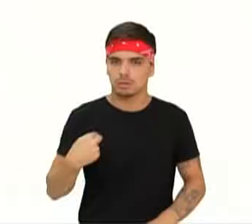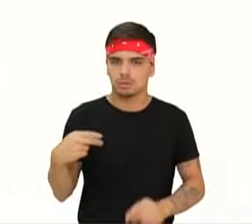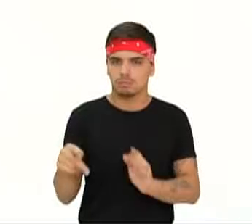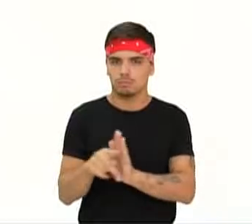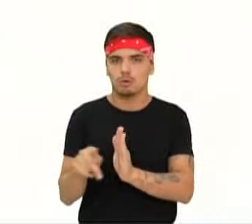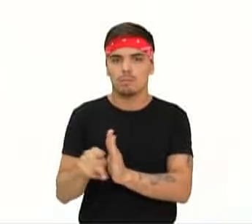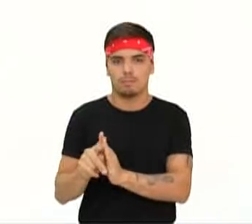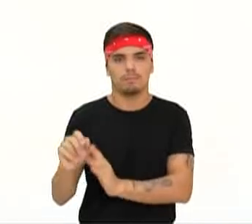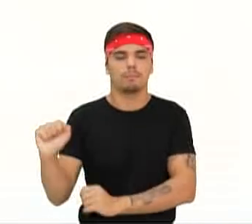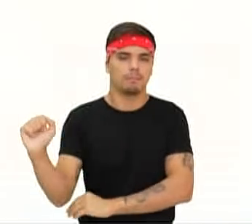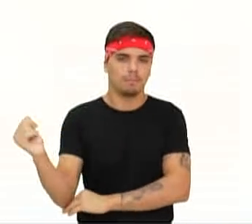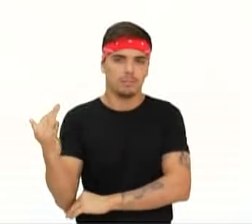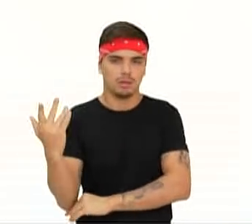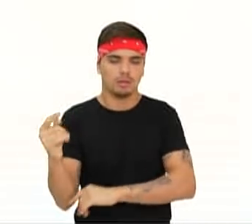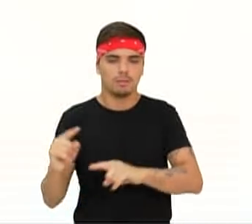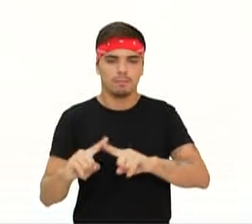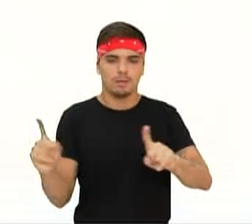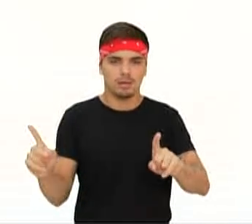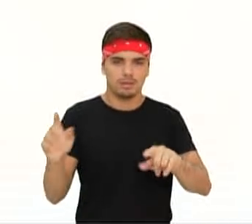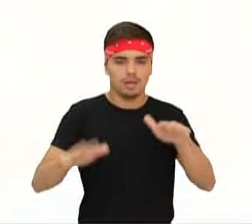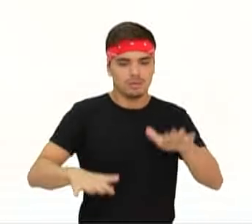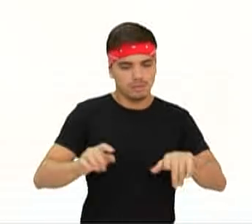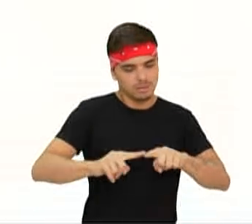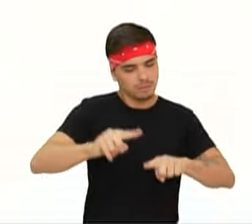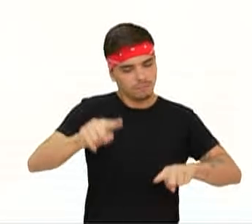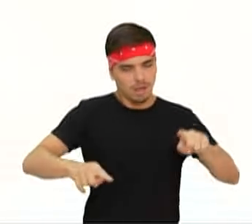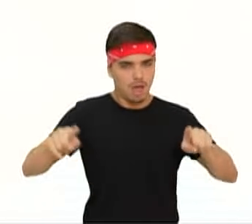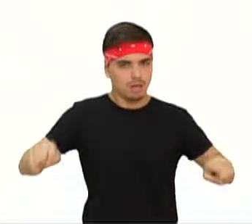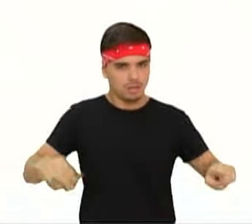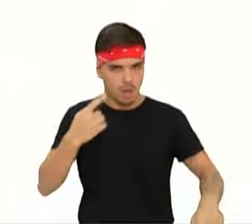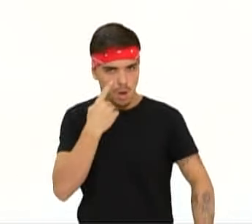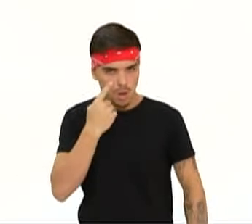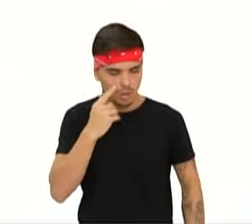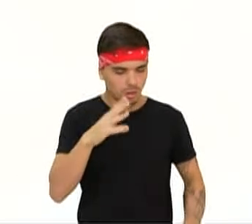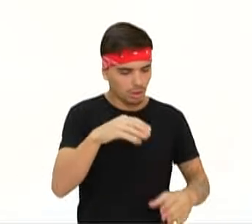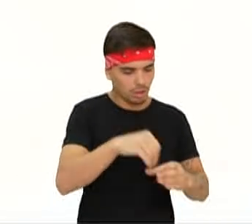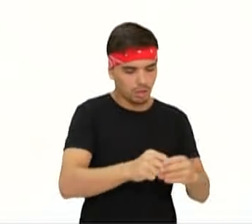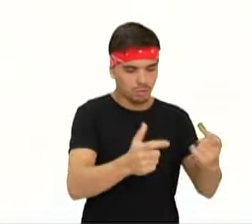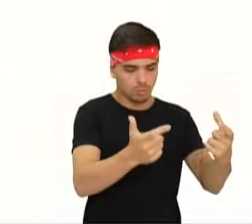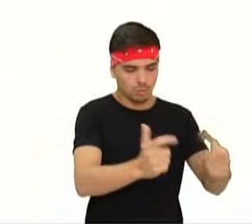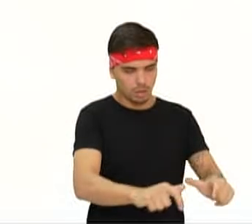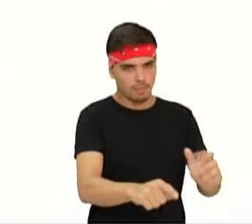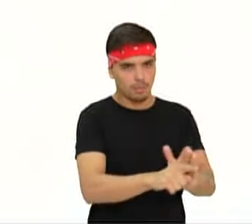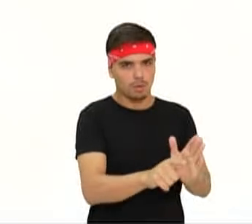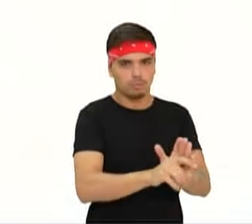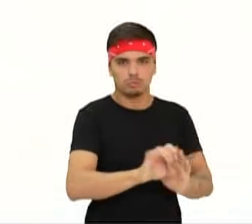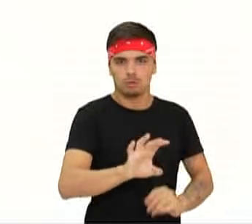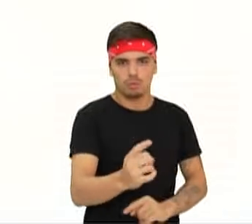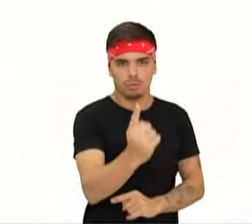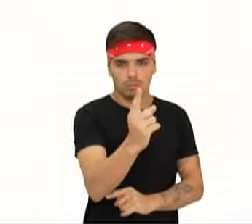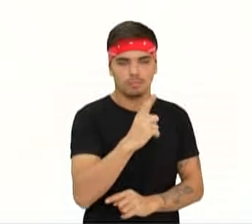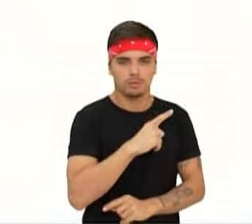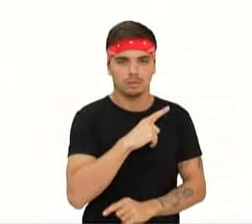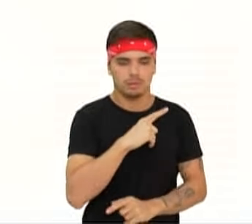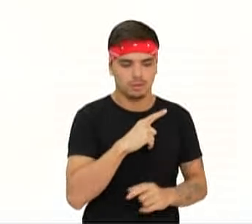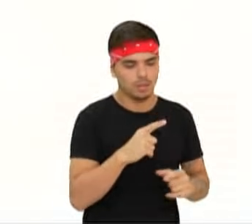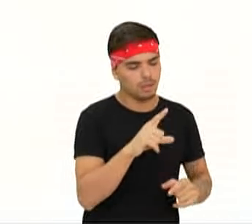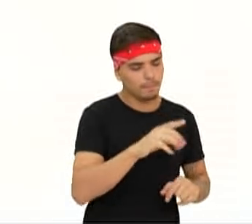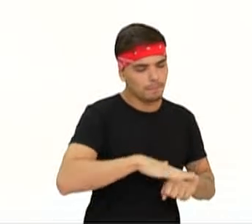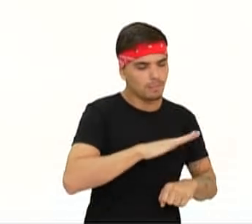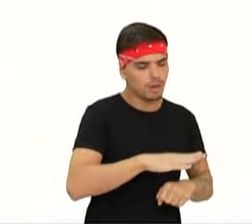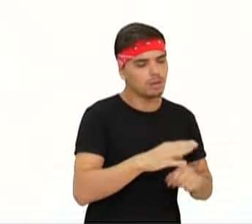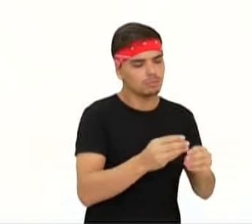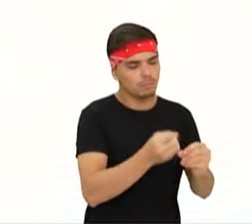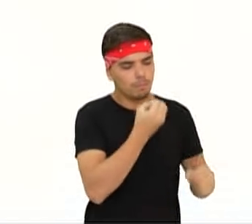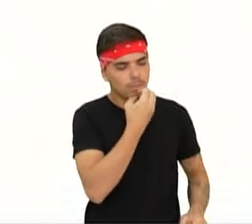mas a sua fertilidade pode variar. Mesmo dentro de uma única propriedade, eu posso ter um solo mais fértil,